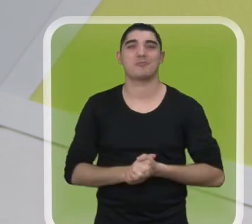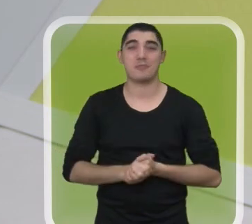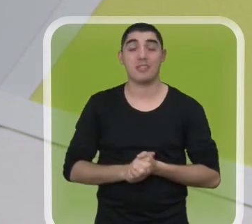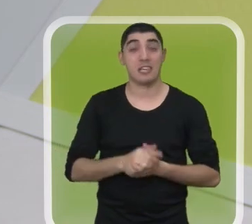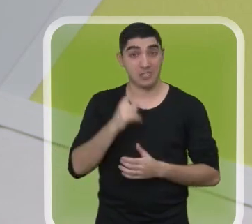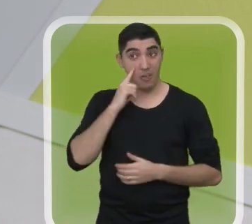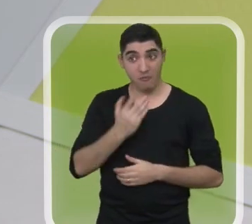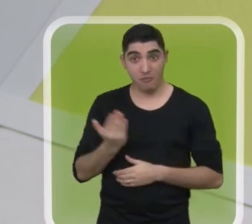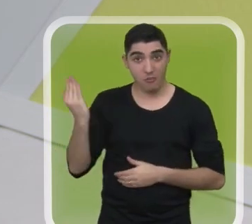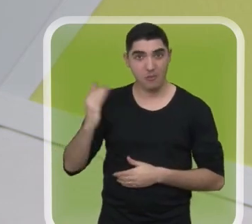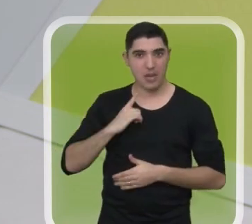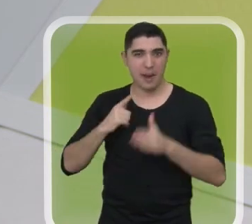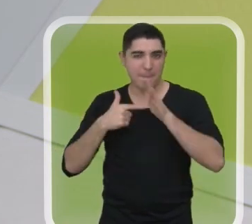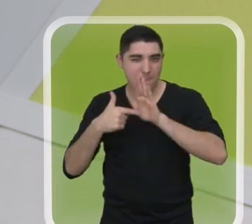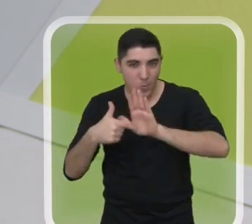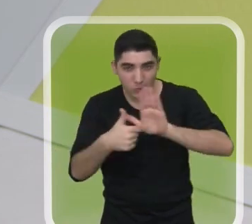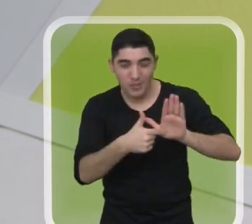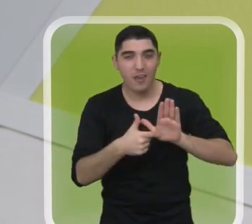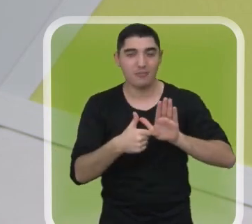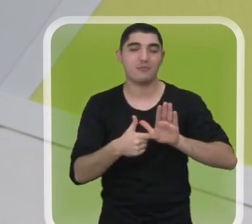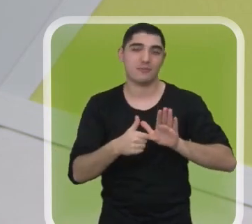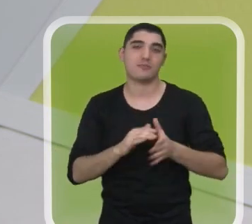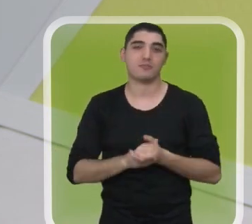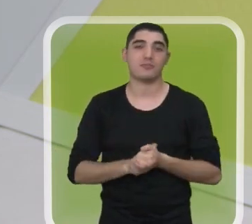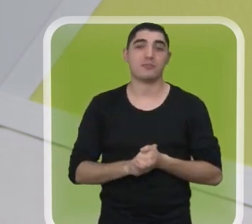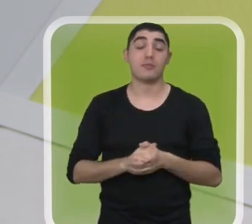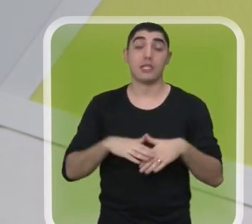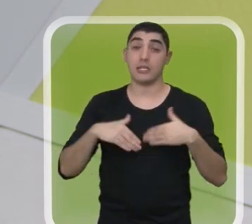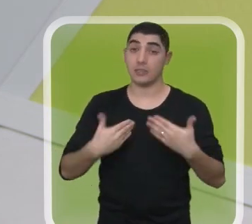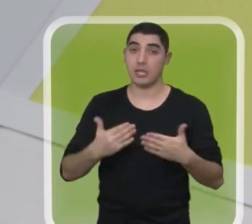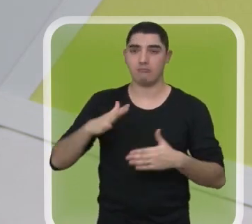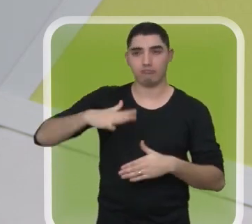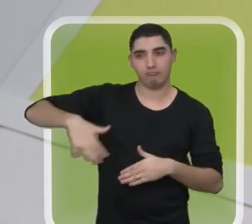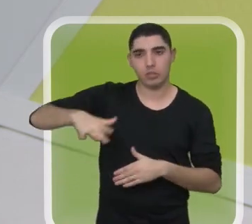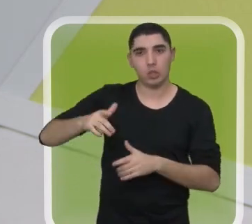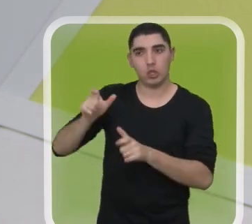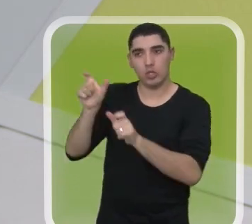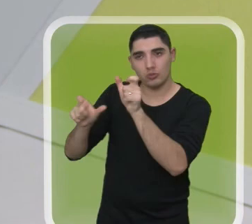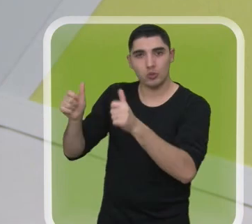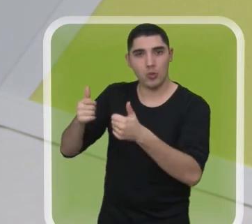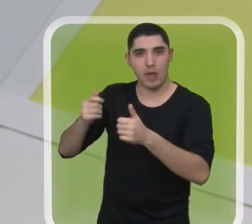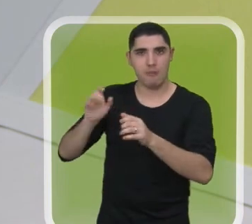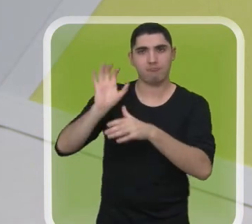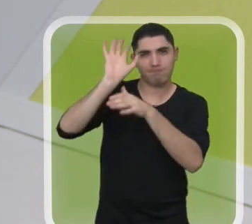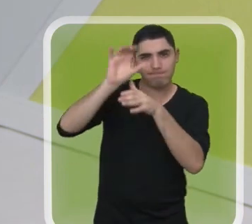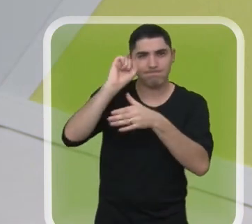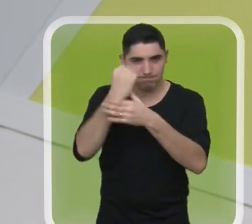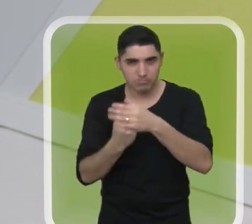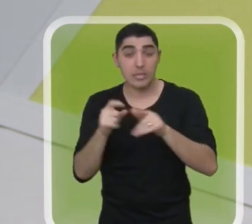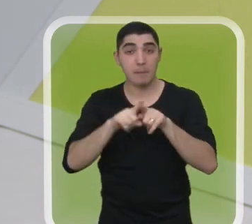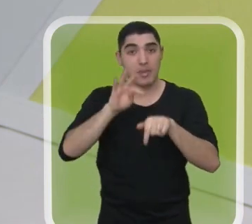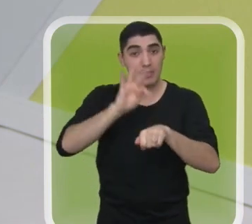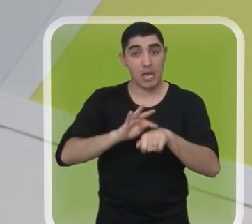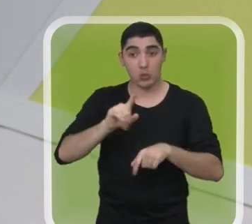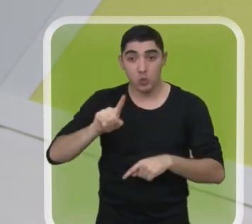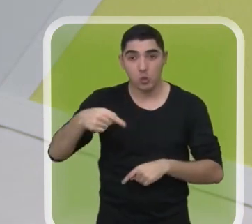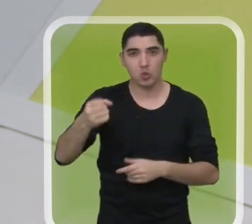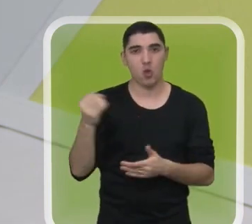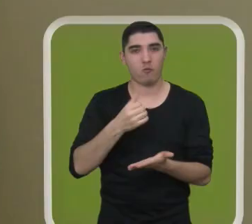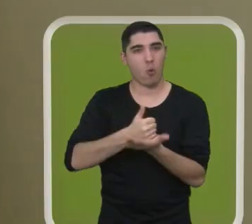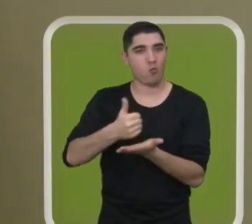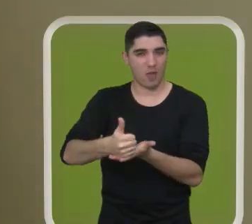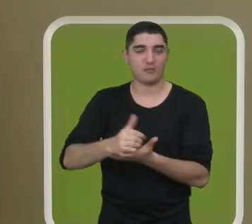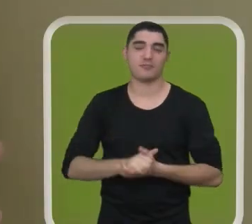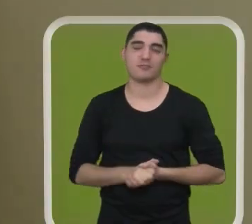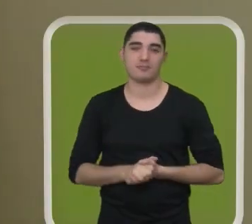nosso Sebastião Figueiredo e também do Dimitri. Jogadores e técnico renovado para a temporada 2022-2023, Fonseca. Grandes